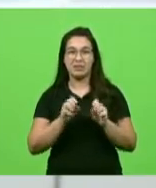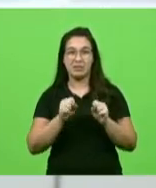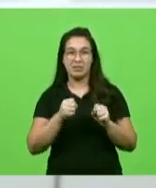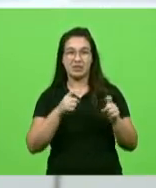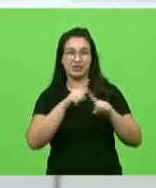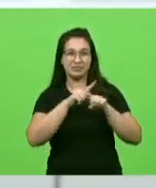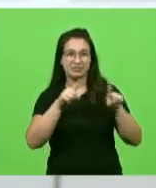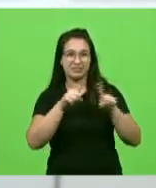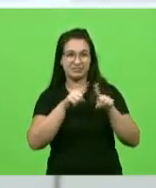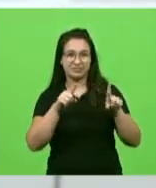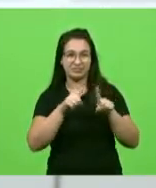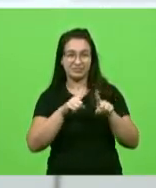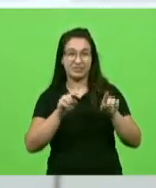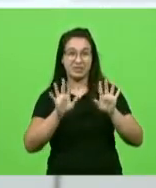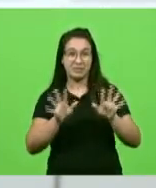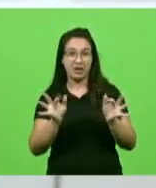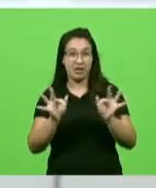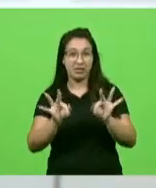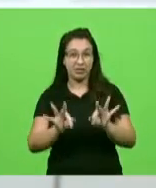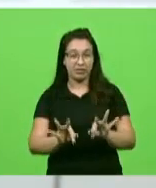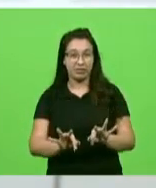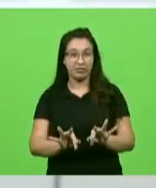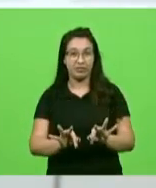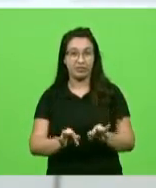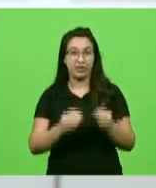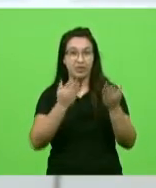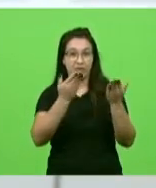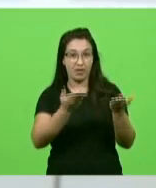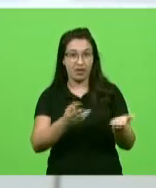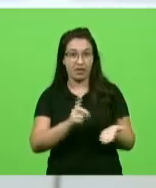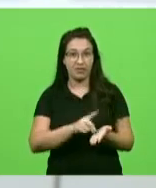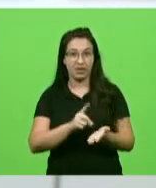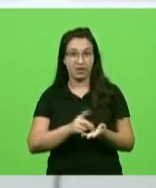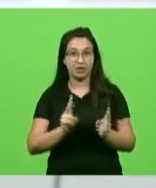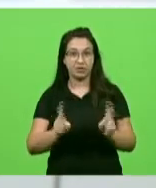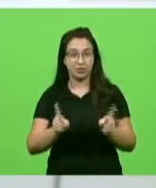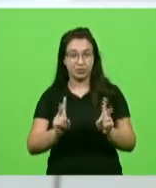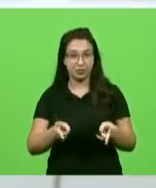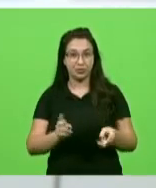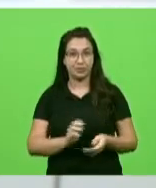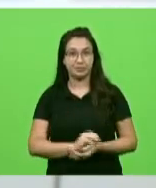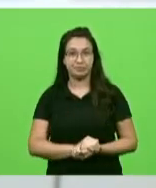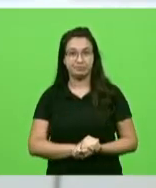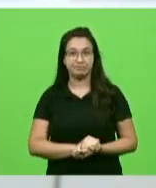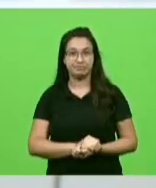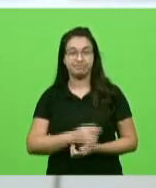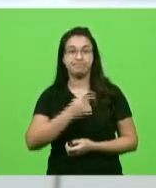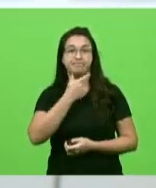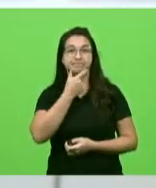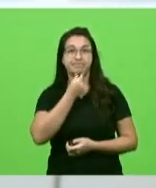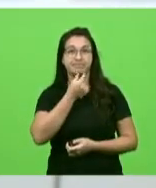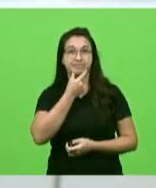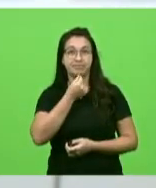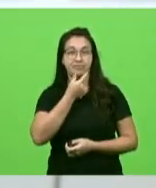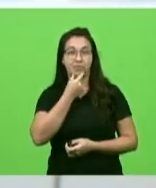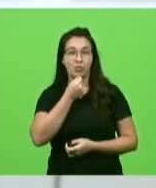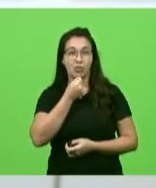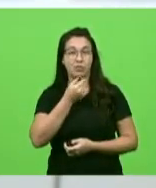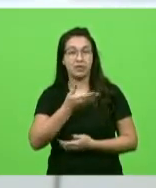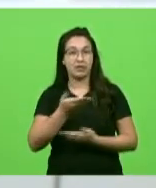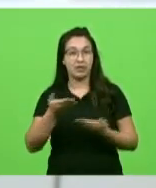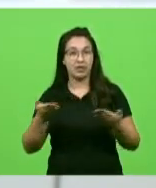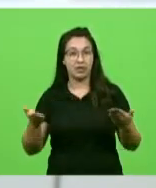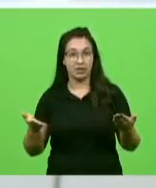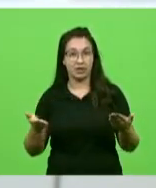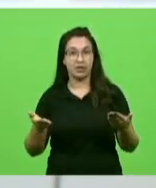mas no final lá ela está os homens por causa eu não menti